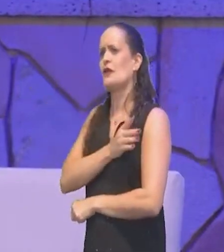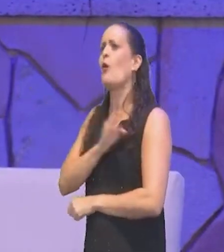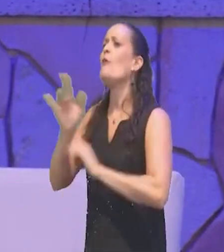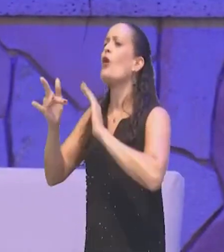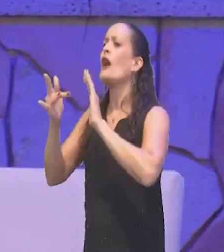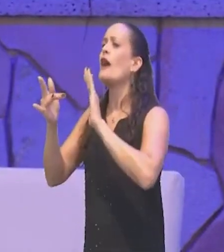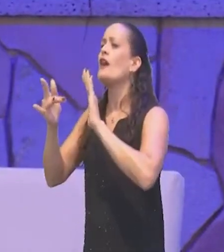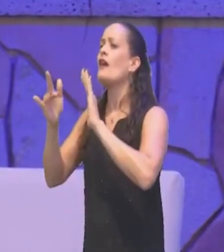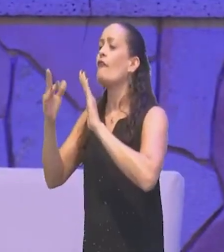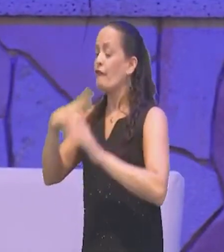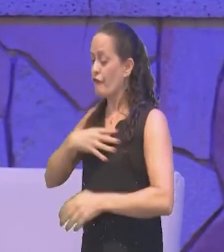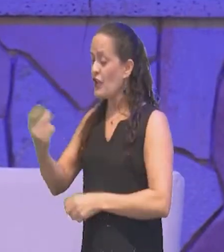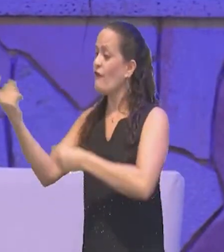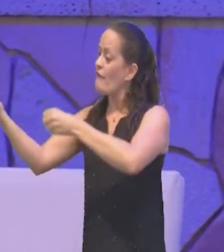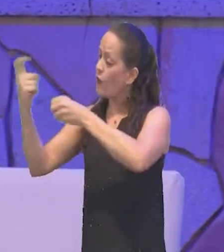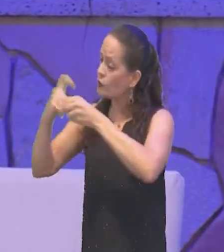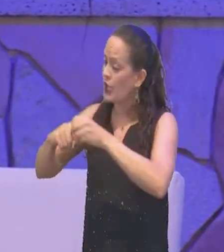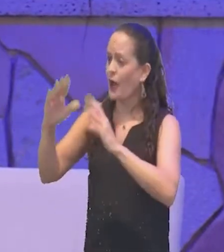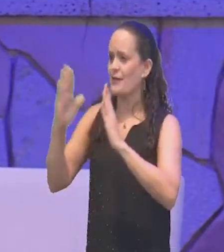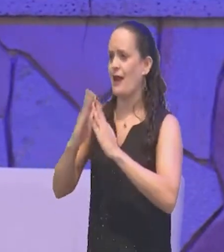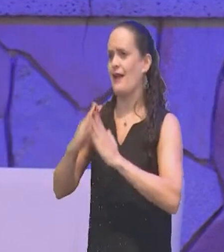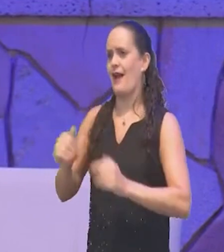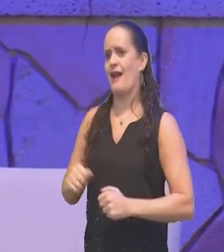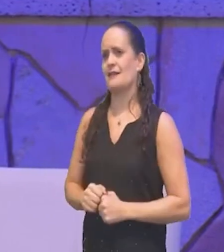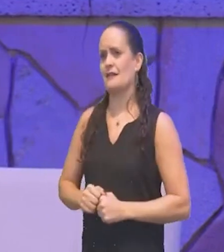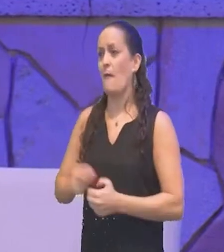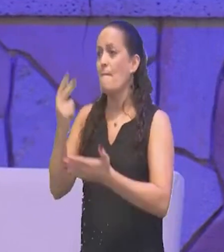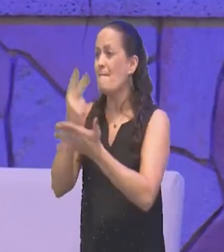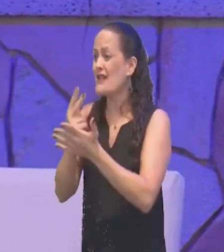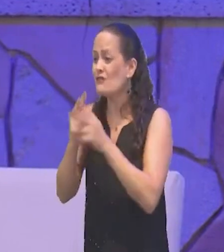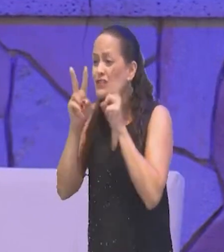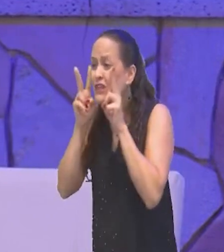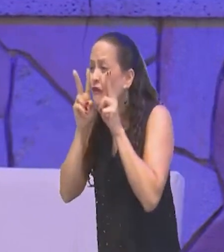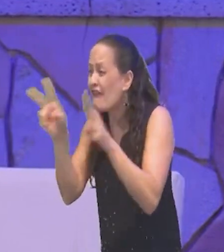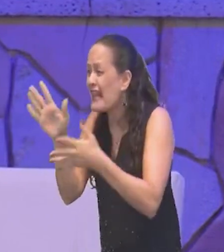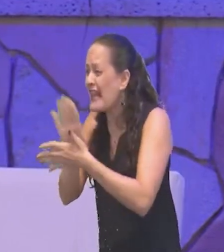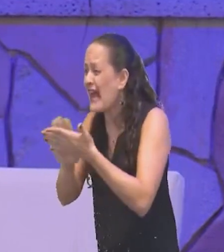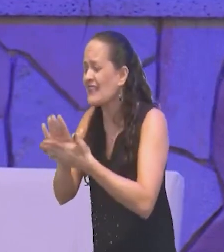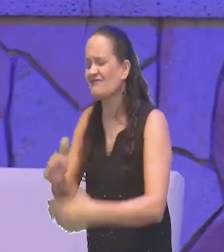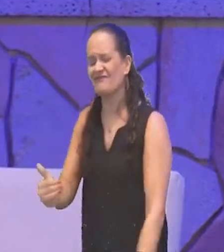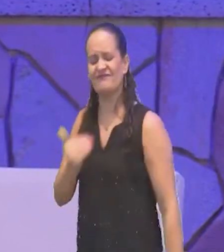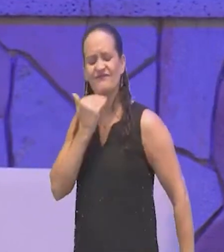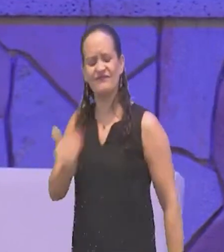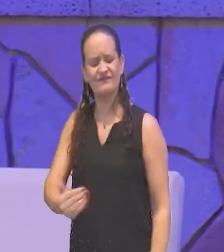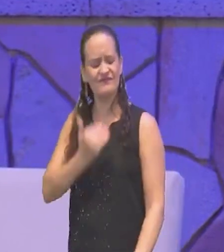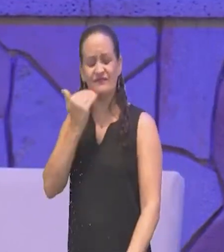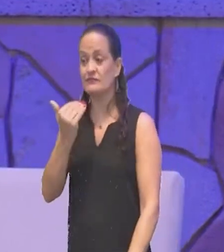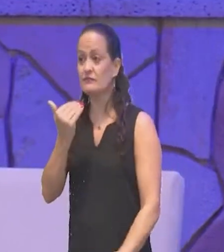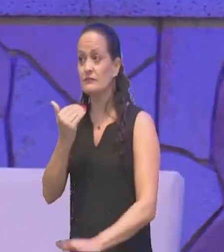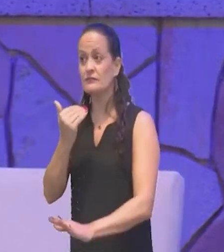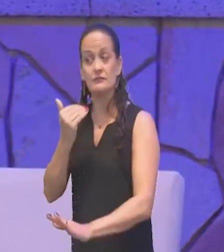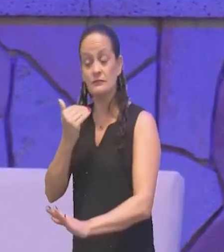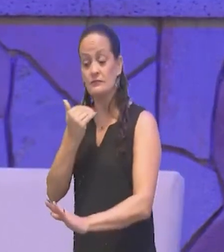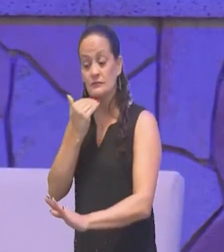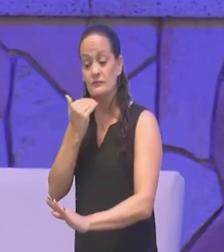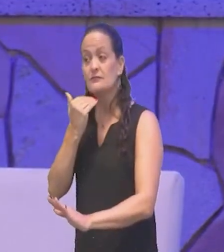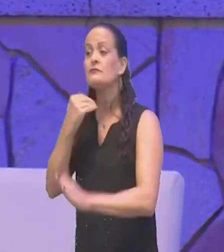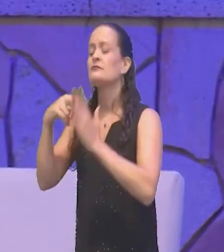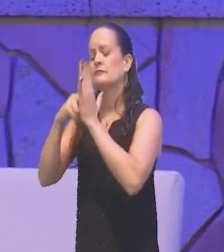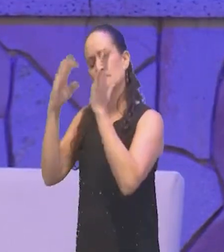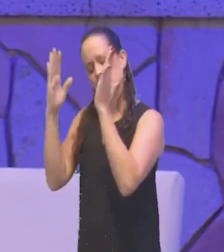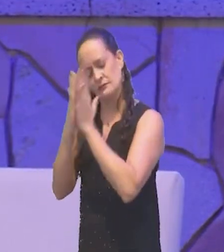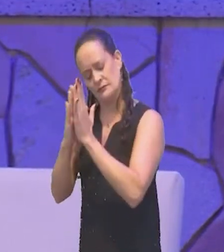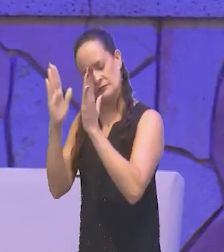casa. Porque aquele filho, queridos, ainda que você não veja isso, como resultado das suas orações, um dia certamente ele